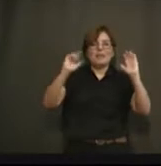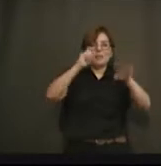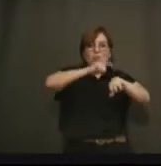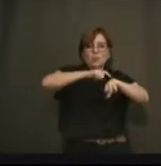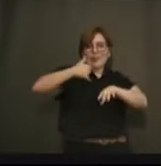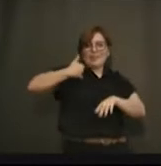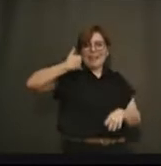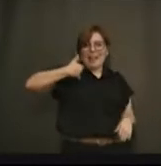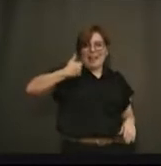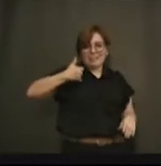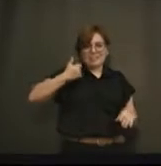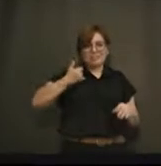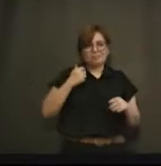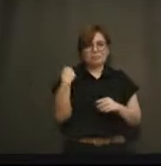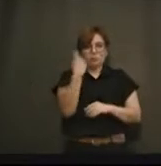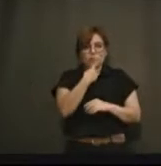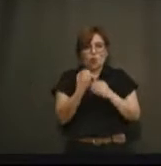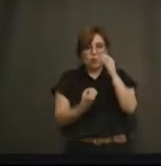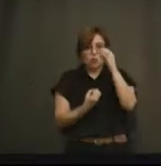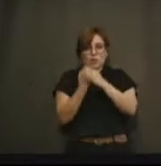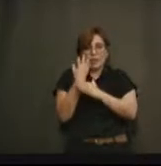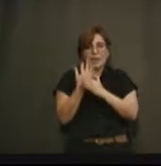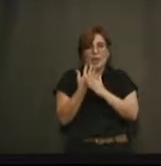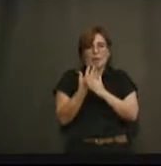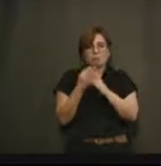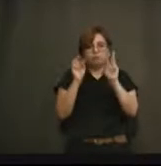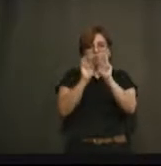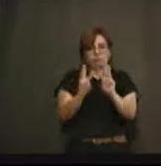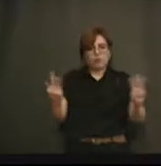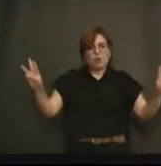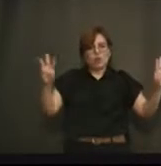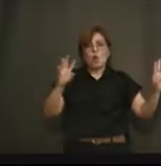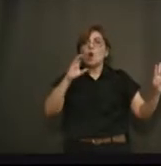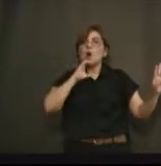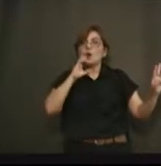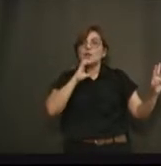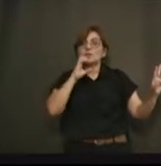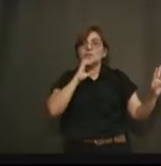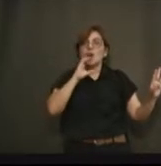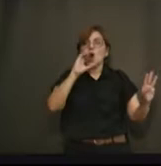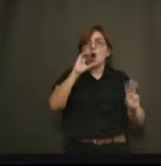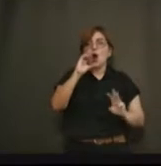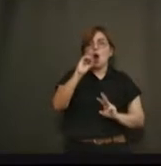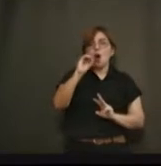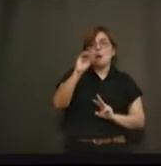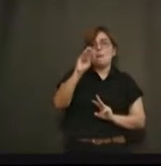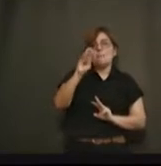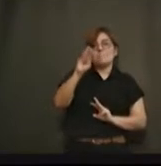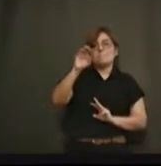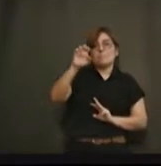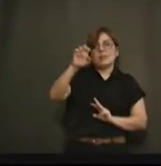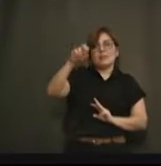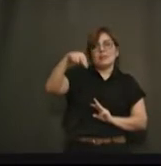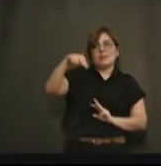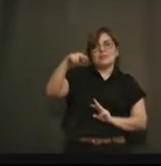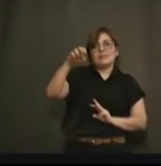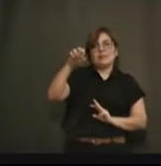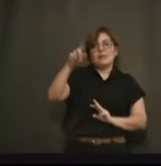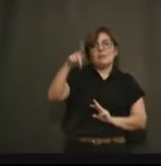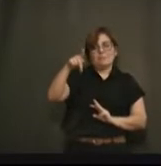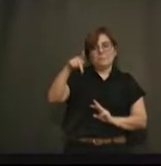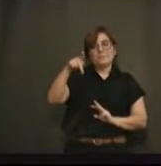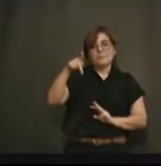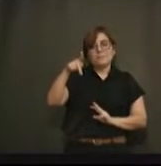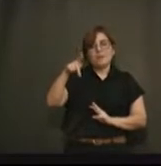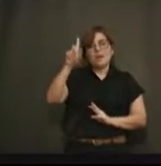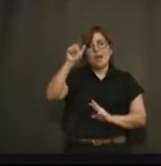criamos um portal do conhecimento da OBMEP, Se buscar Portal do Conhecimento da VMEP no